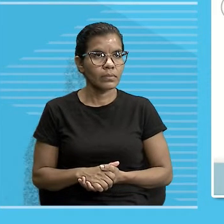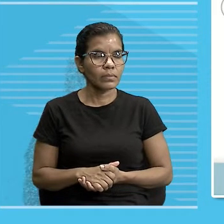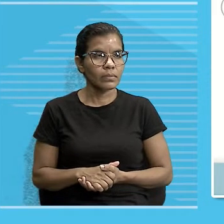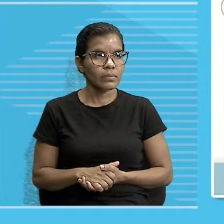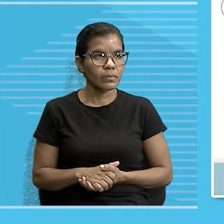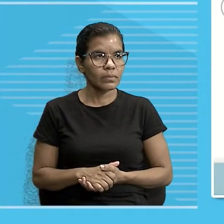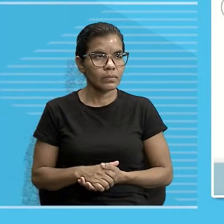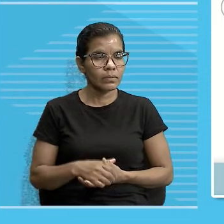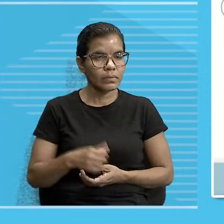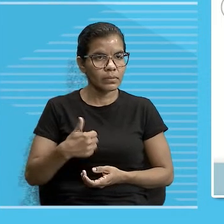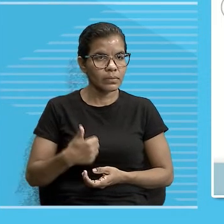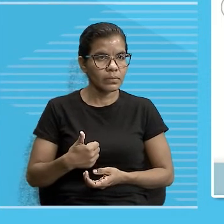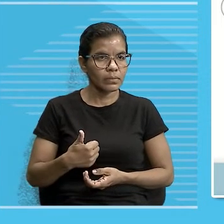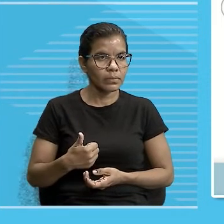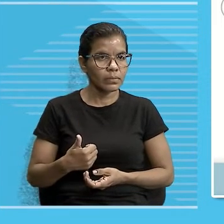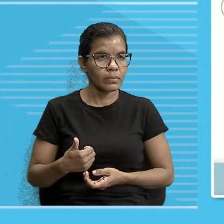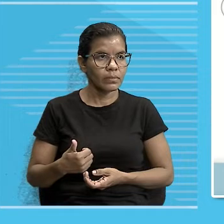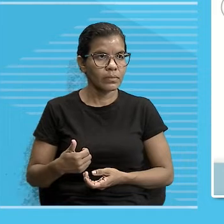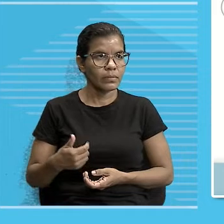Dá